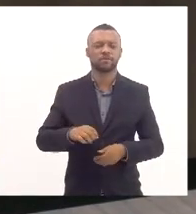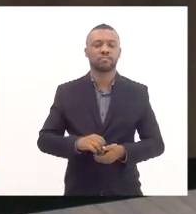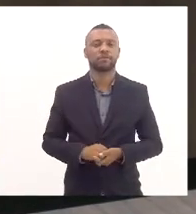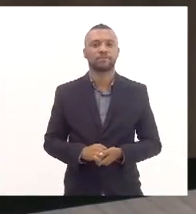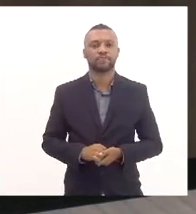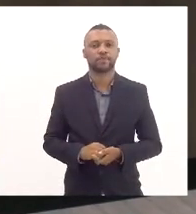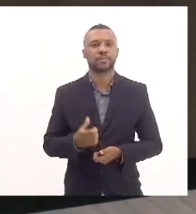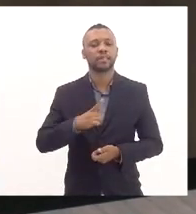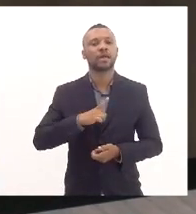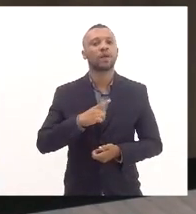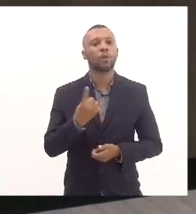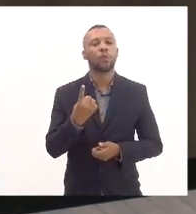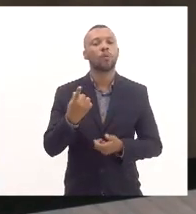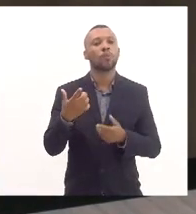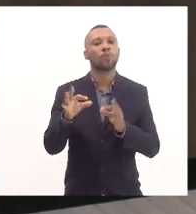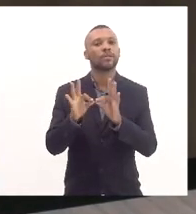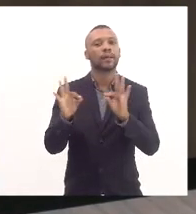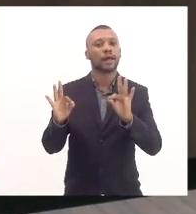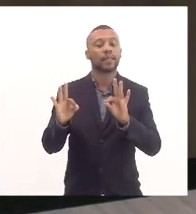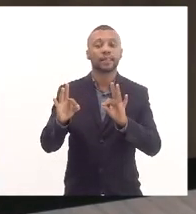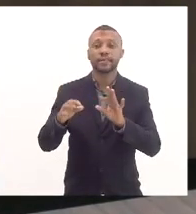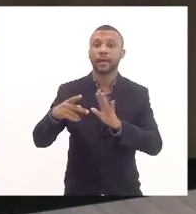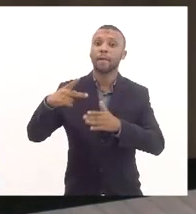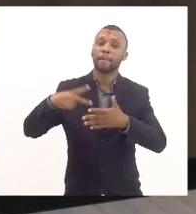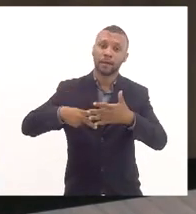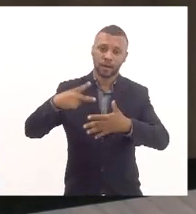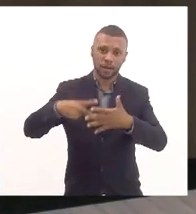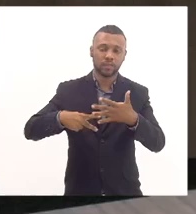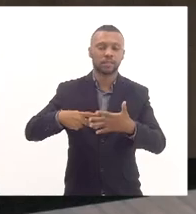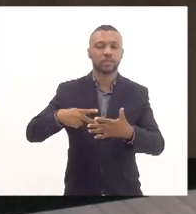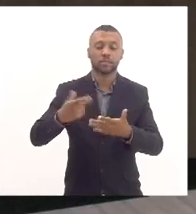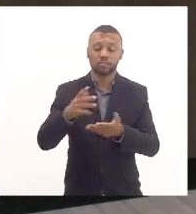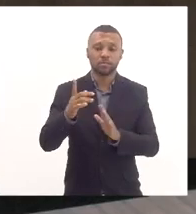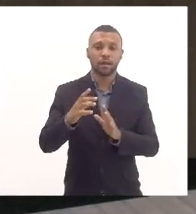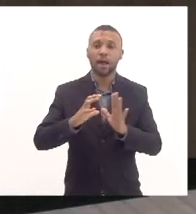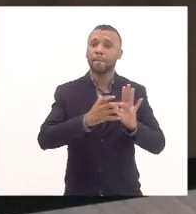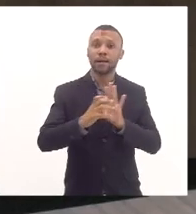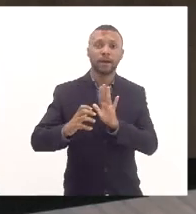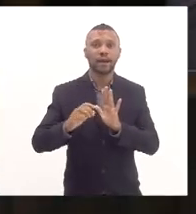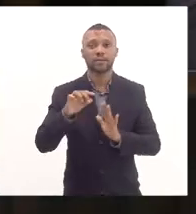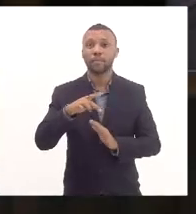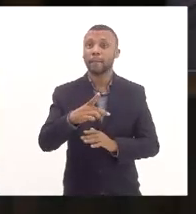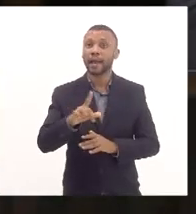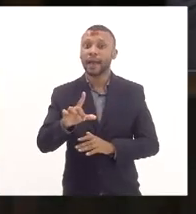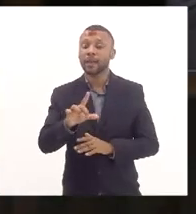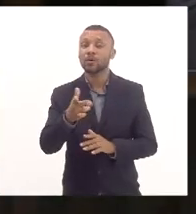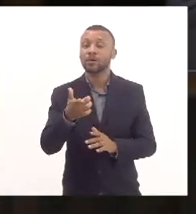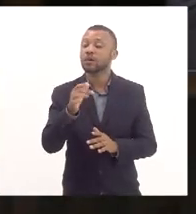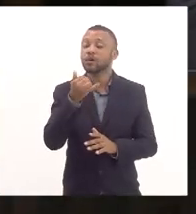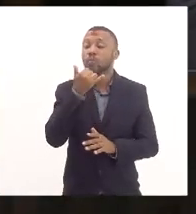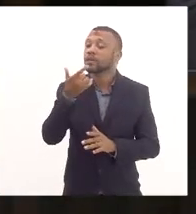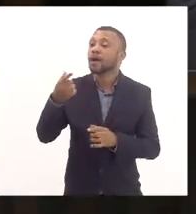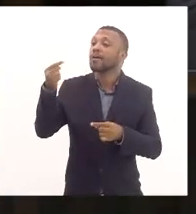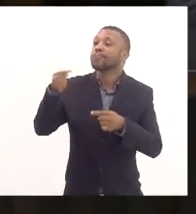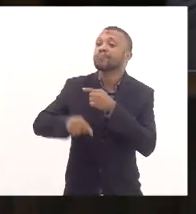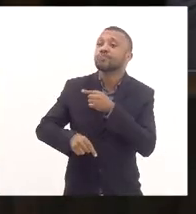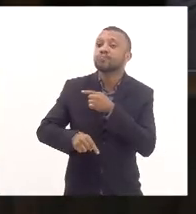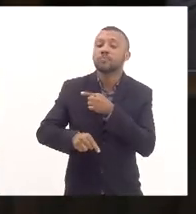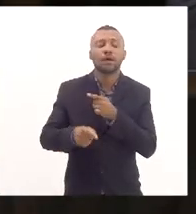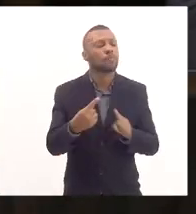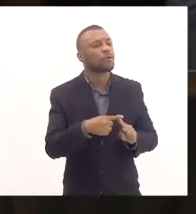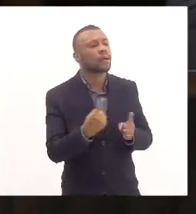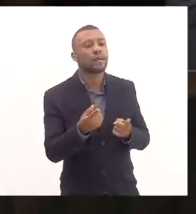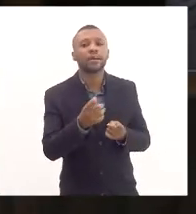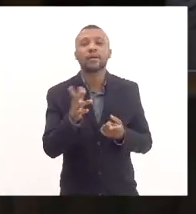e onde está aqui que a bancada do pele pediu o destaque está prejudicado porque prejudicar porque já foi